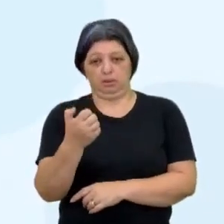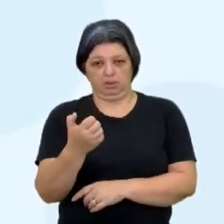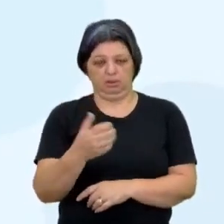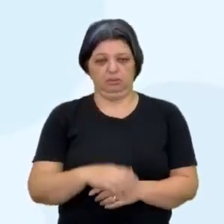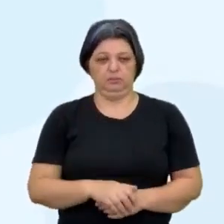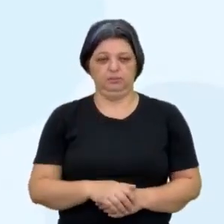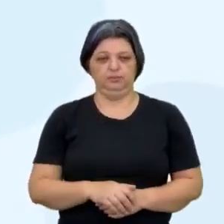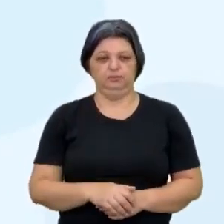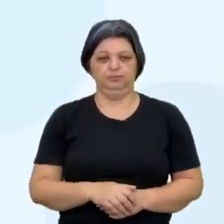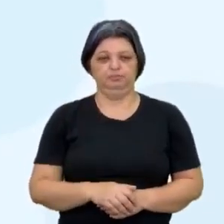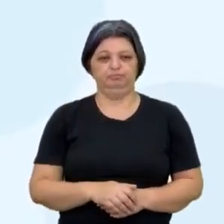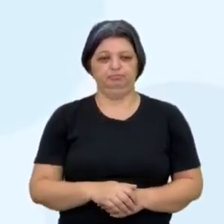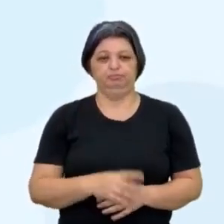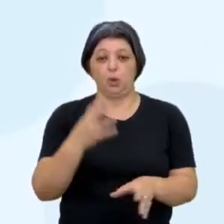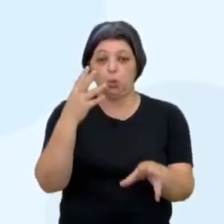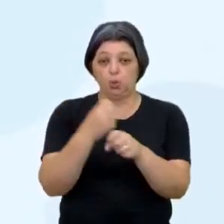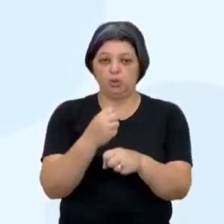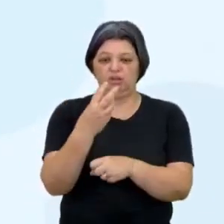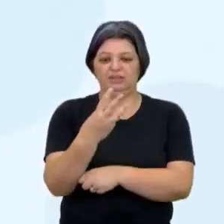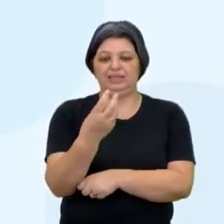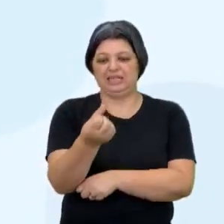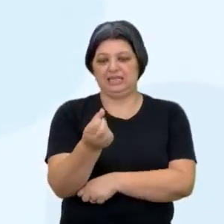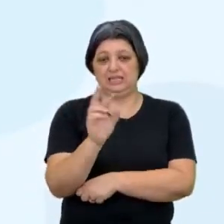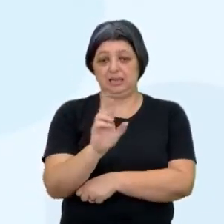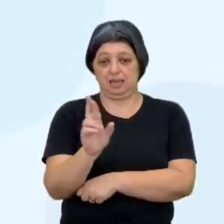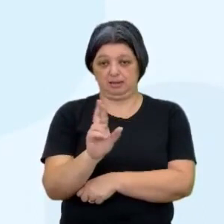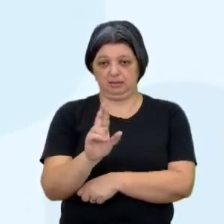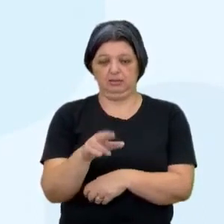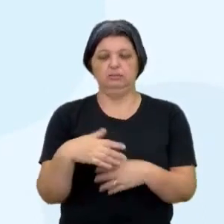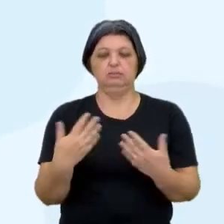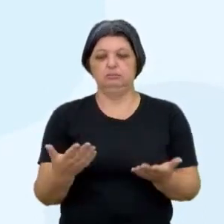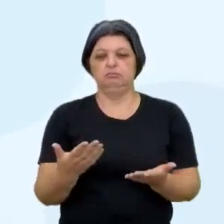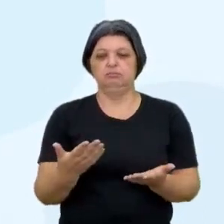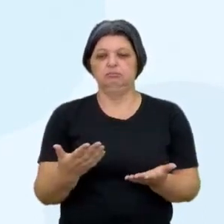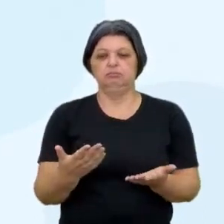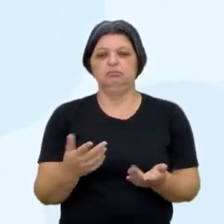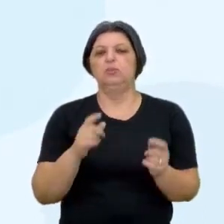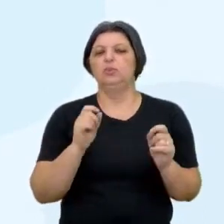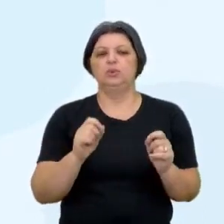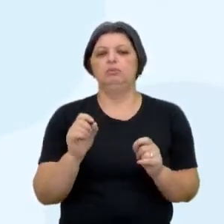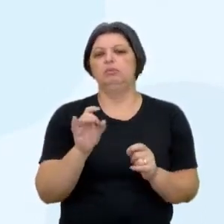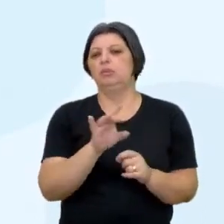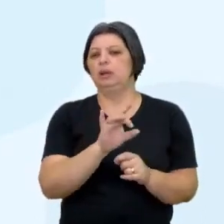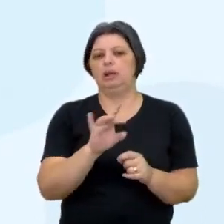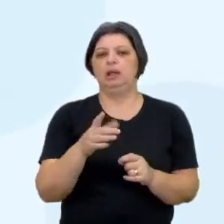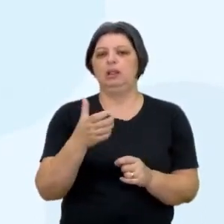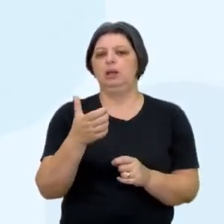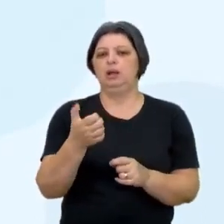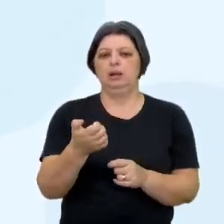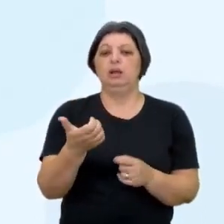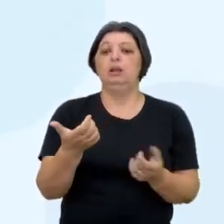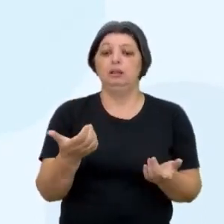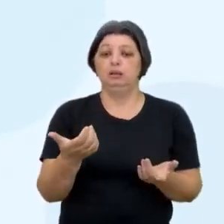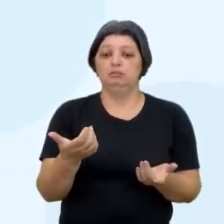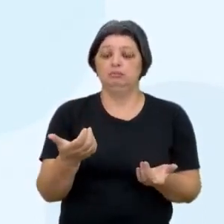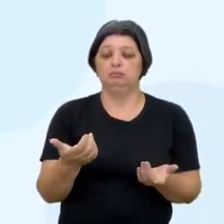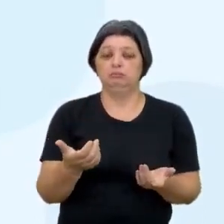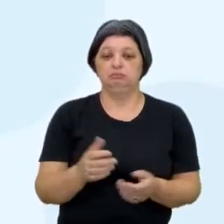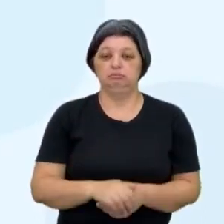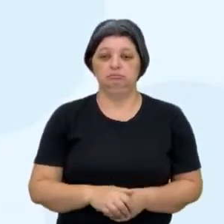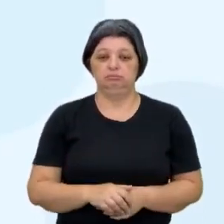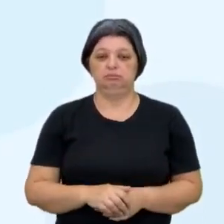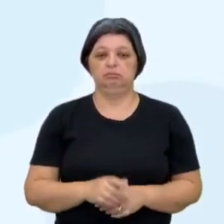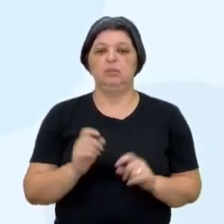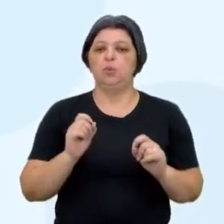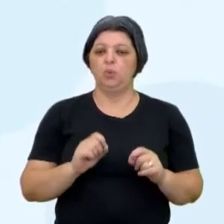gastou, no total, R$ 36,00. Então, qual foi o preço de cada caneta? Ora, veja, ele tem